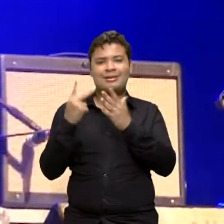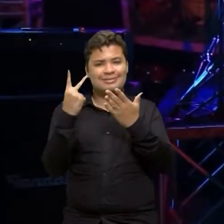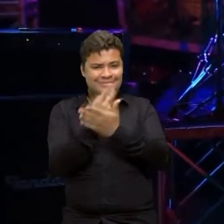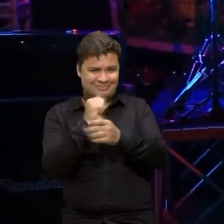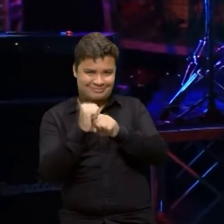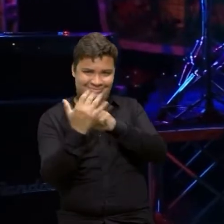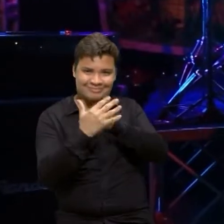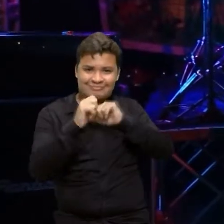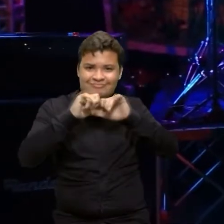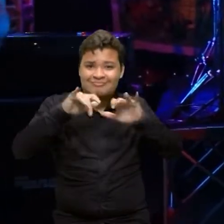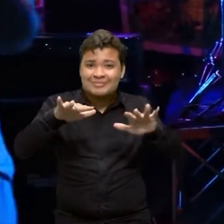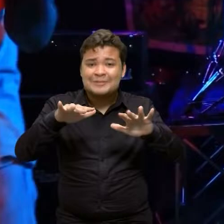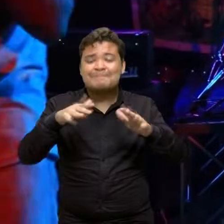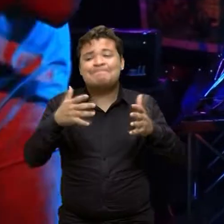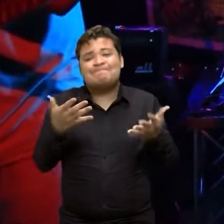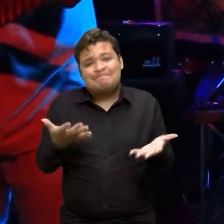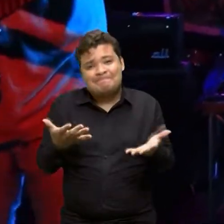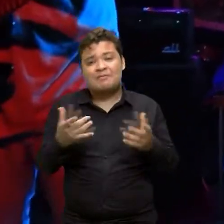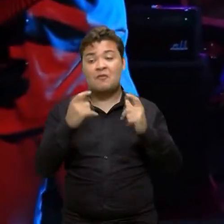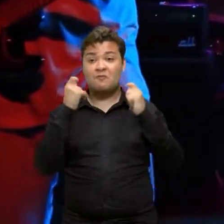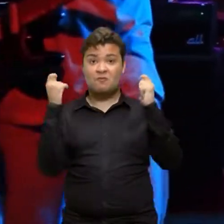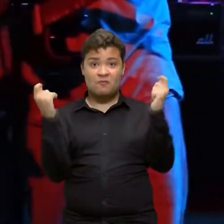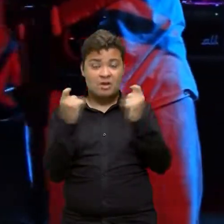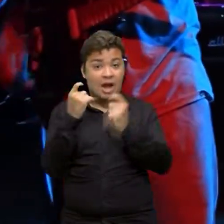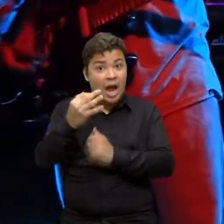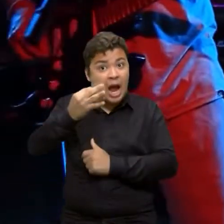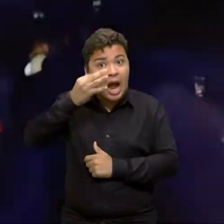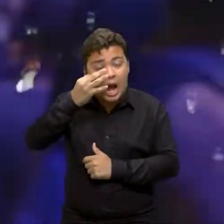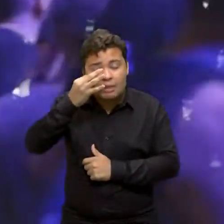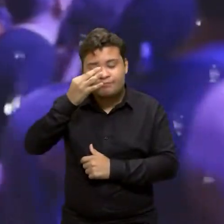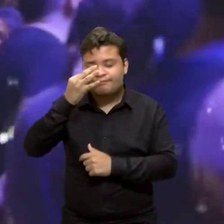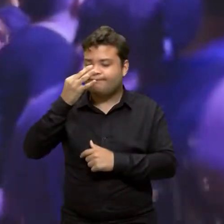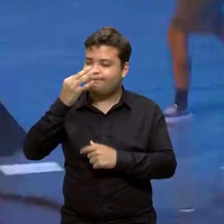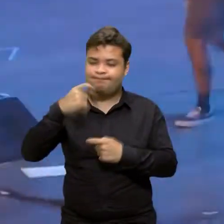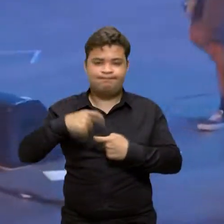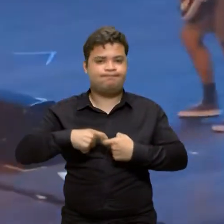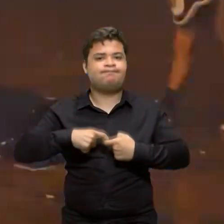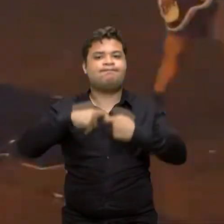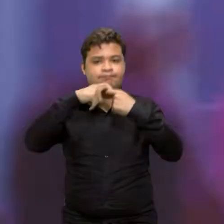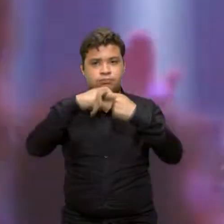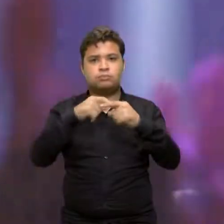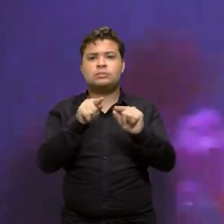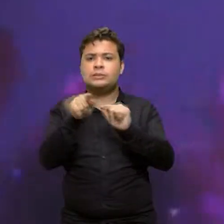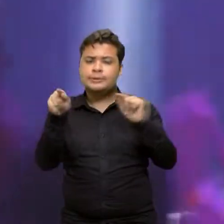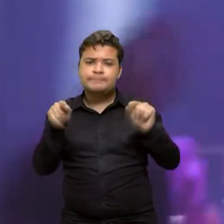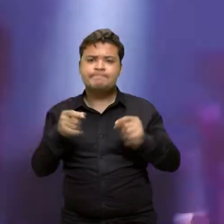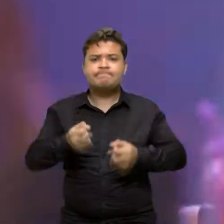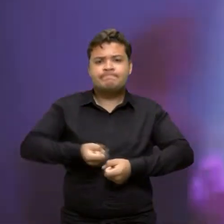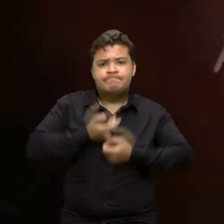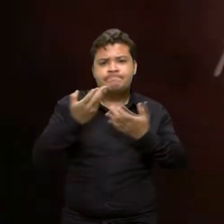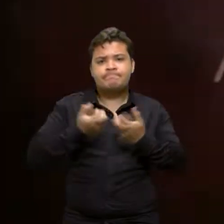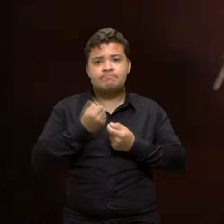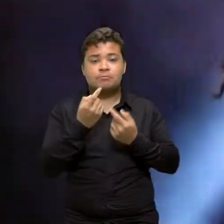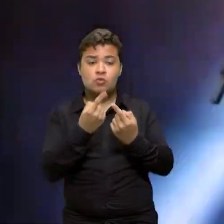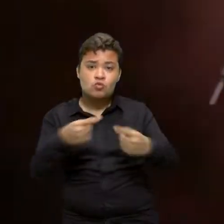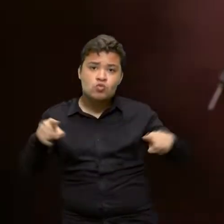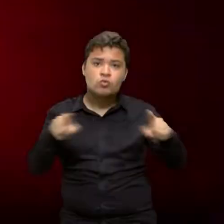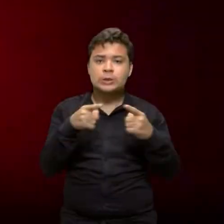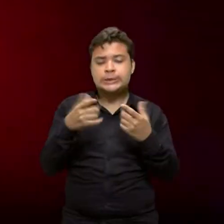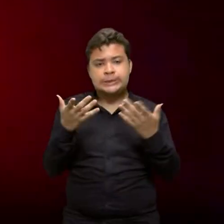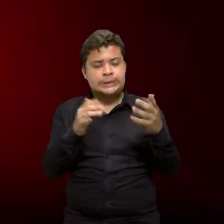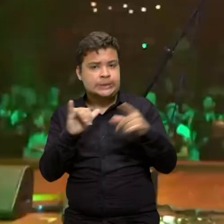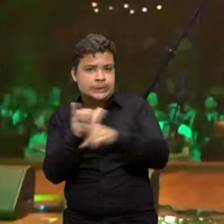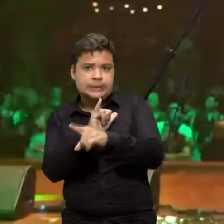de Covid-19, os festivais presenciais foram suspensos. Os produtores e músicos tiveram que